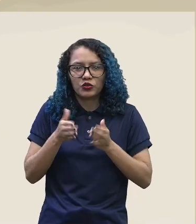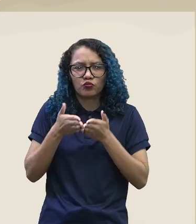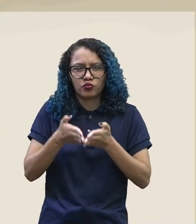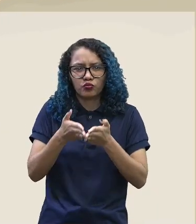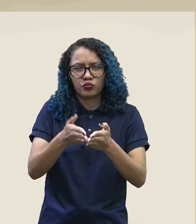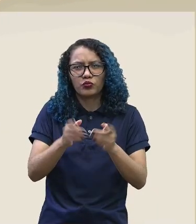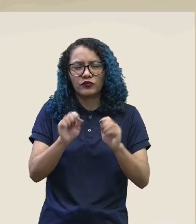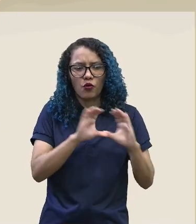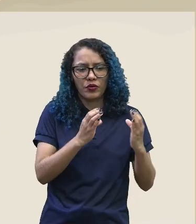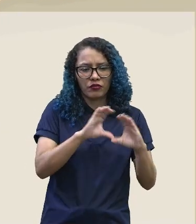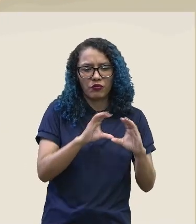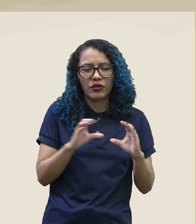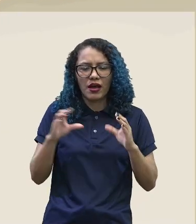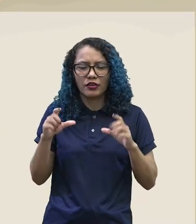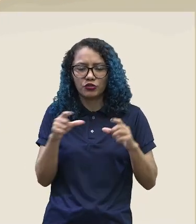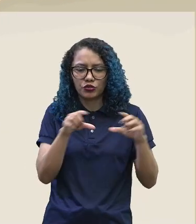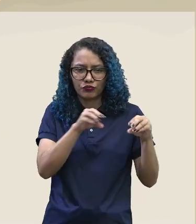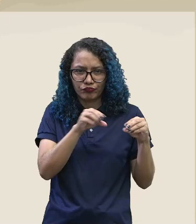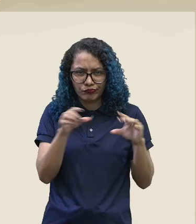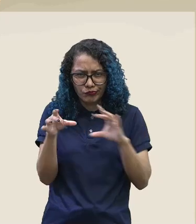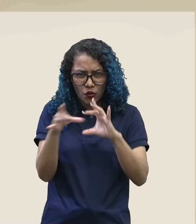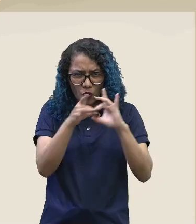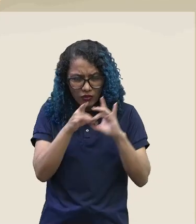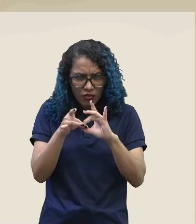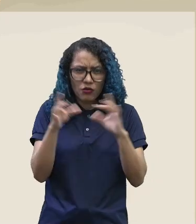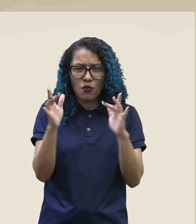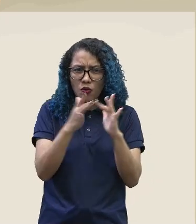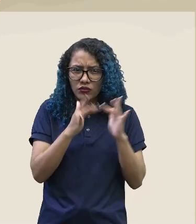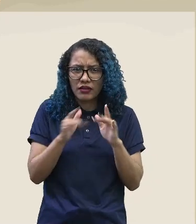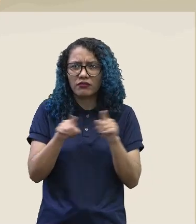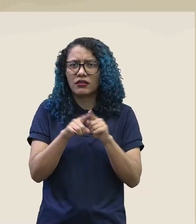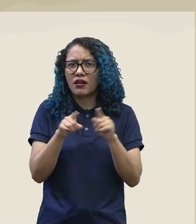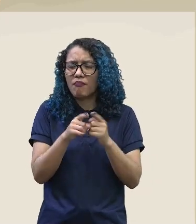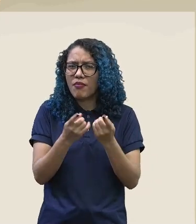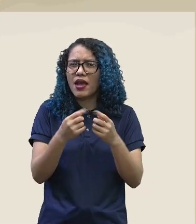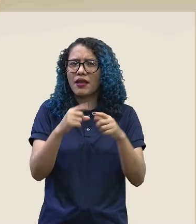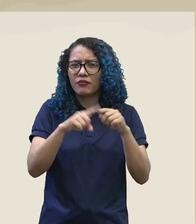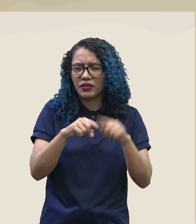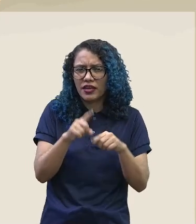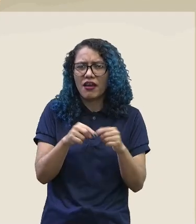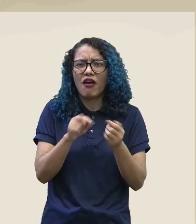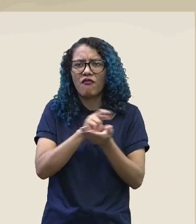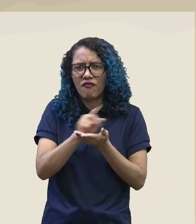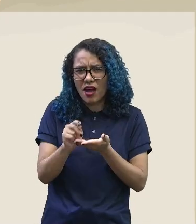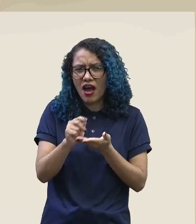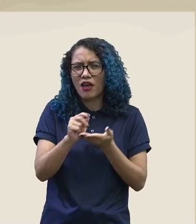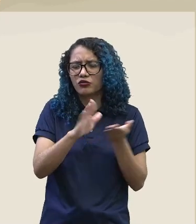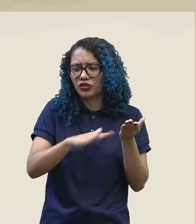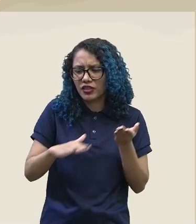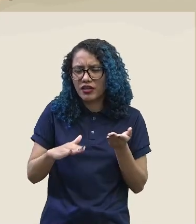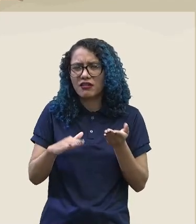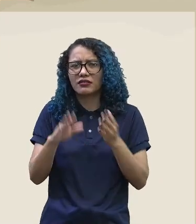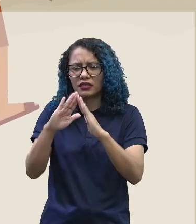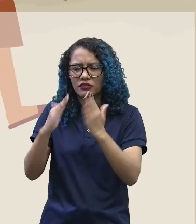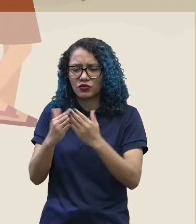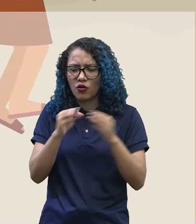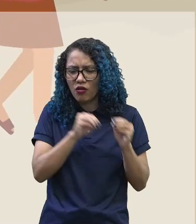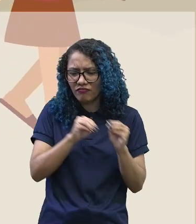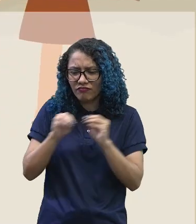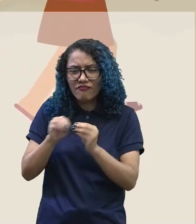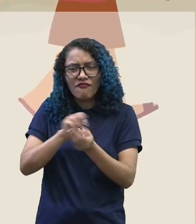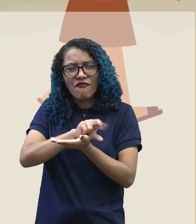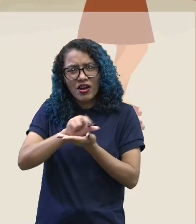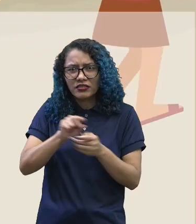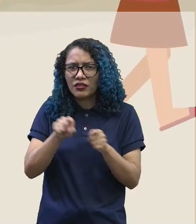si, permite o transporte de mercadorias, leva crianças à escola e oferece acesso a serviços